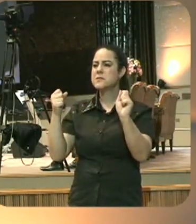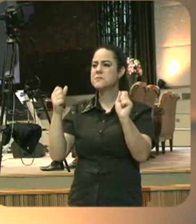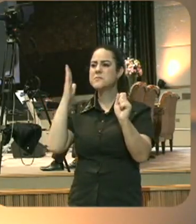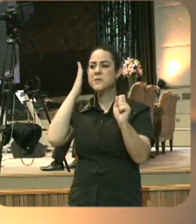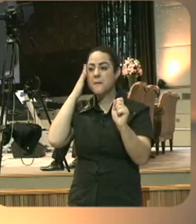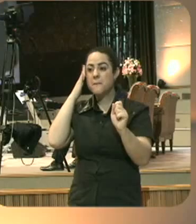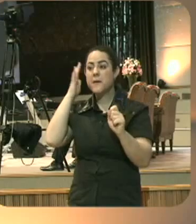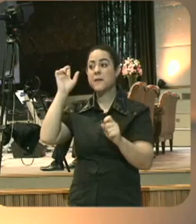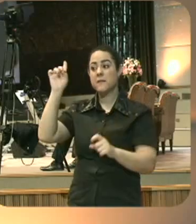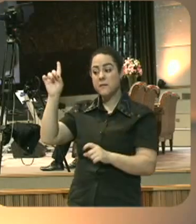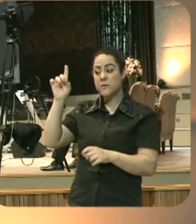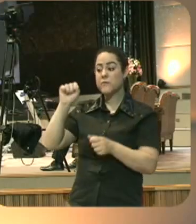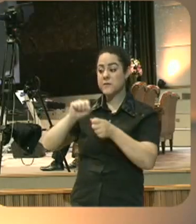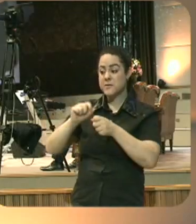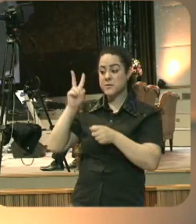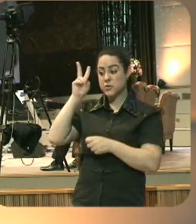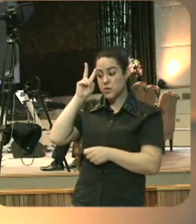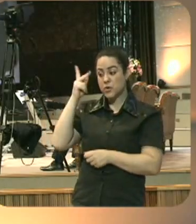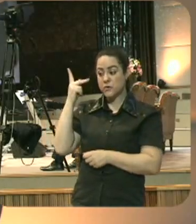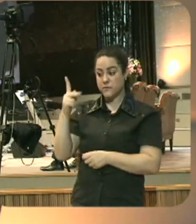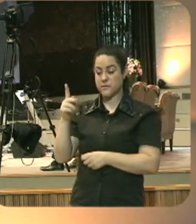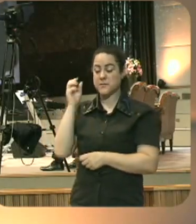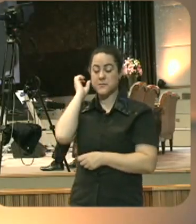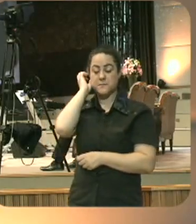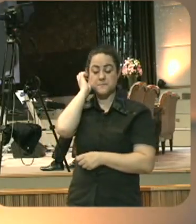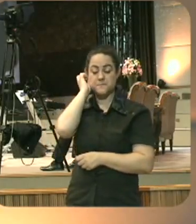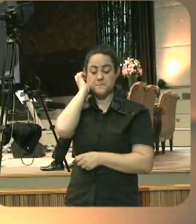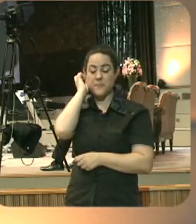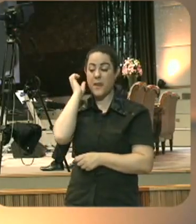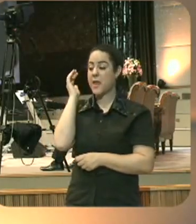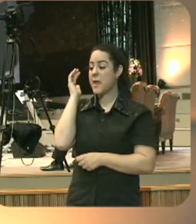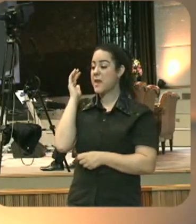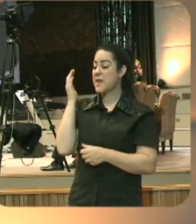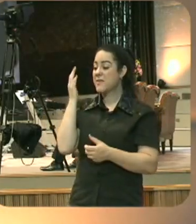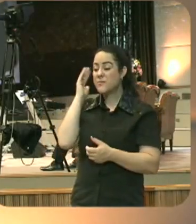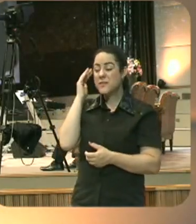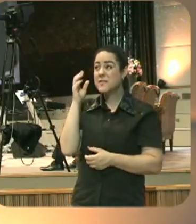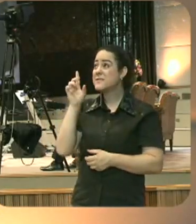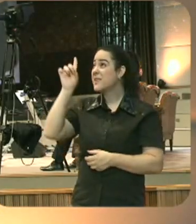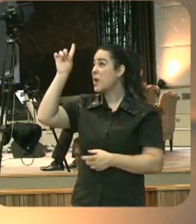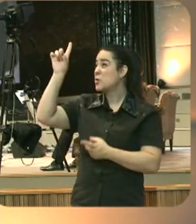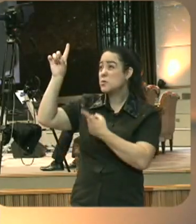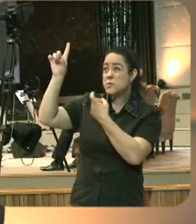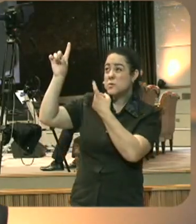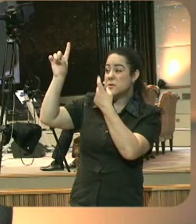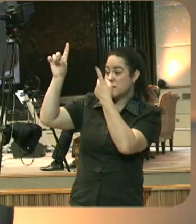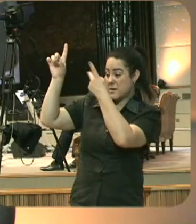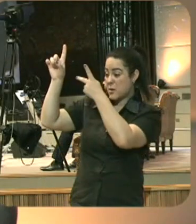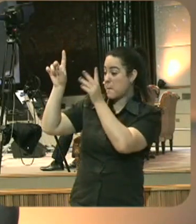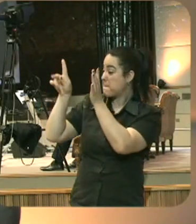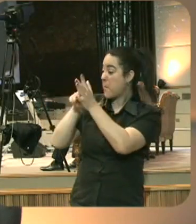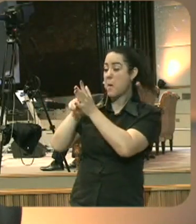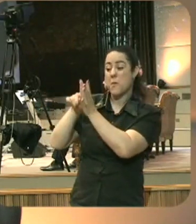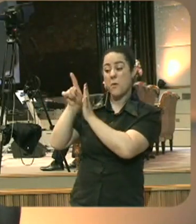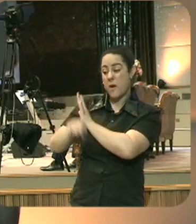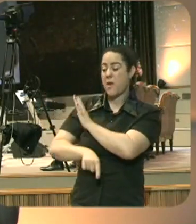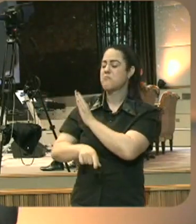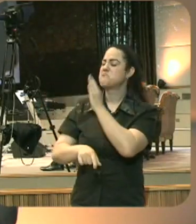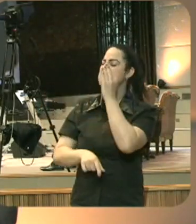que Deus está fazendo na história de vocês e não entender que o único Deus que existe é o seu Deus.